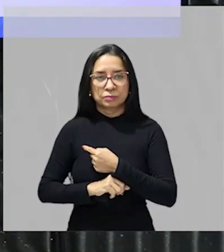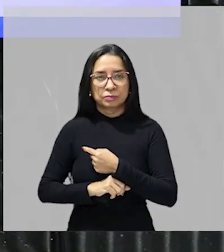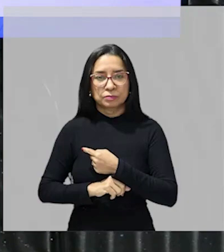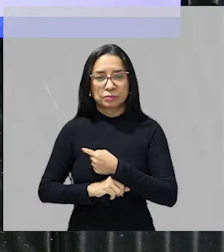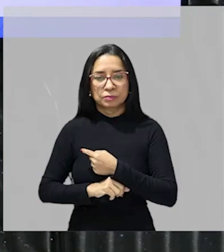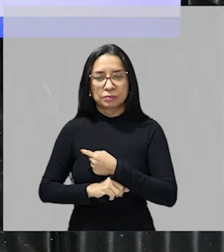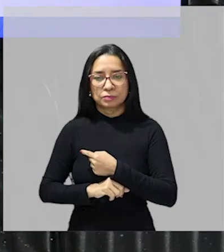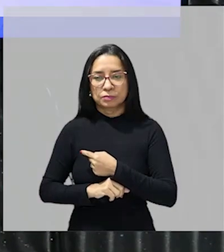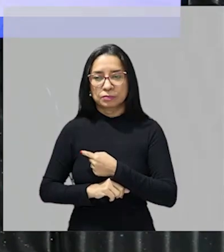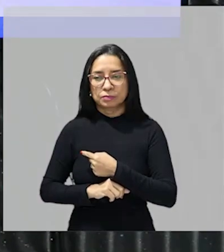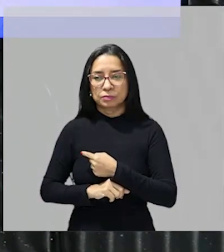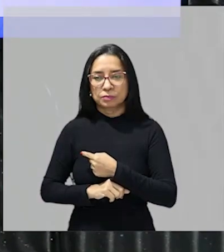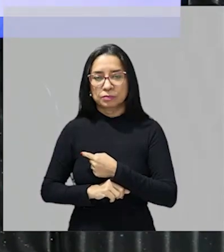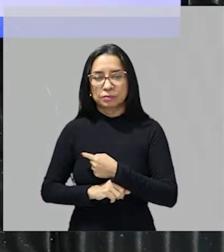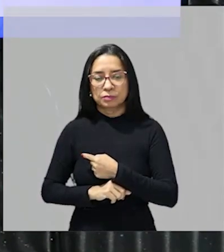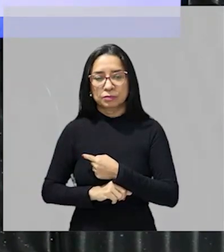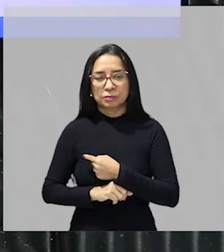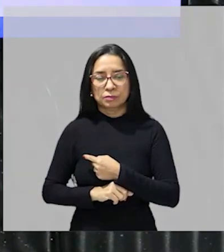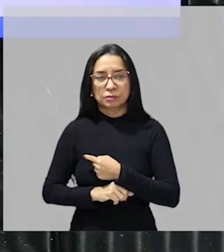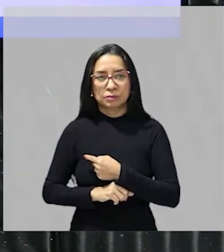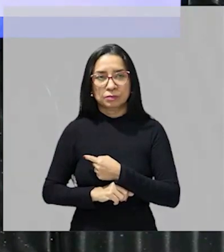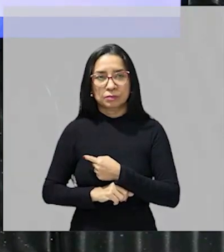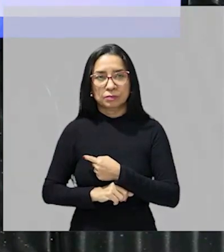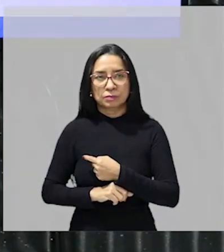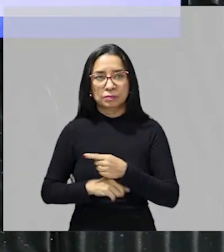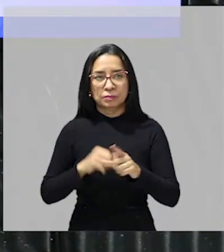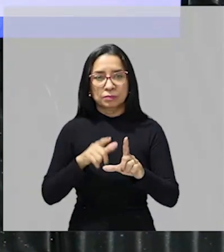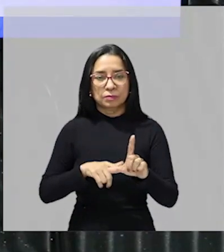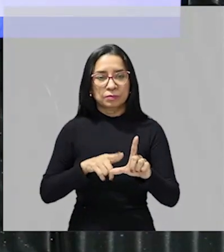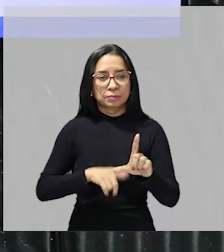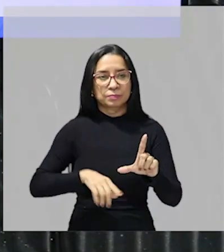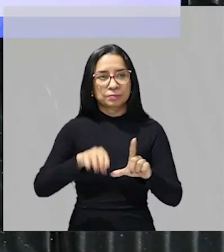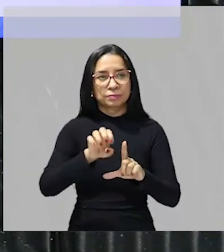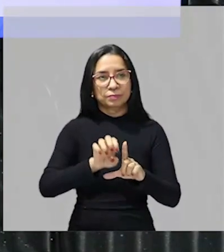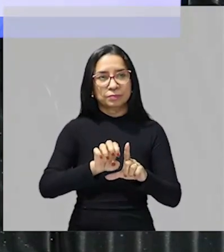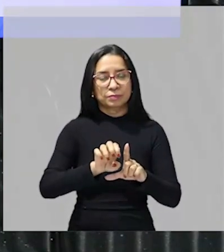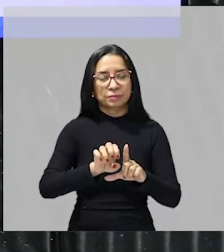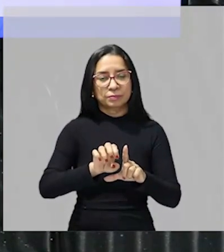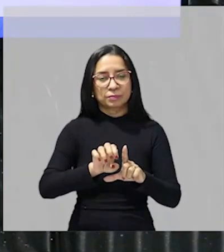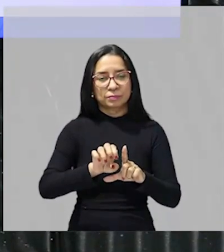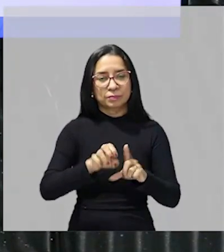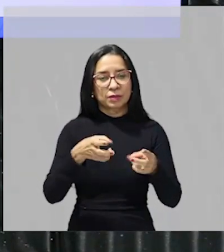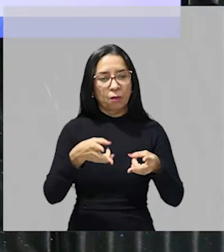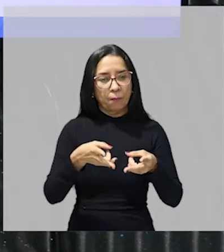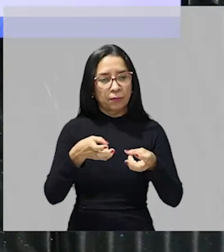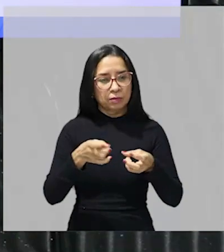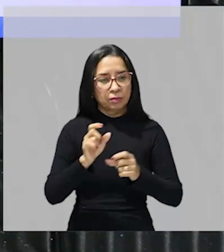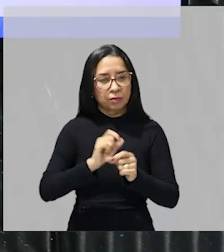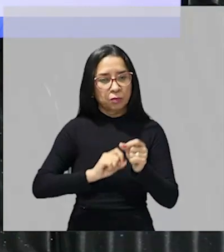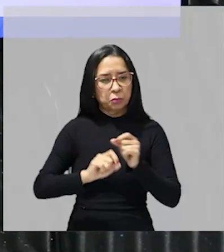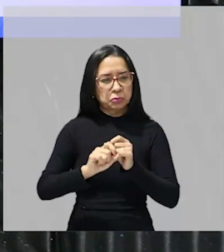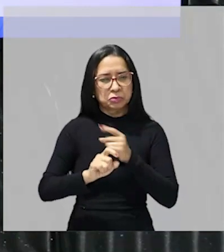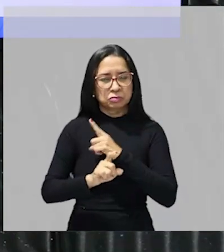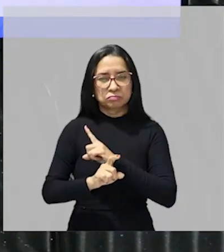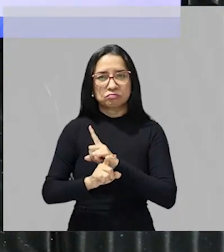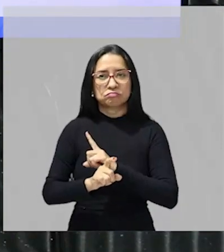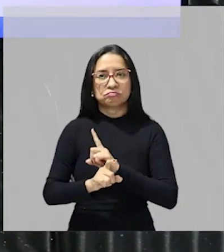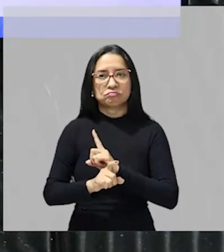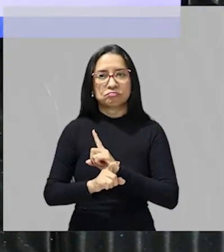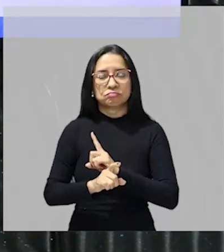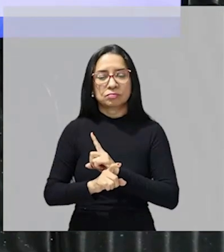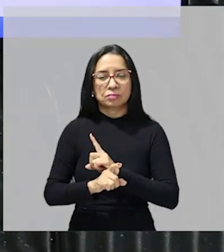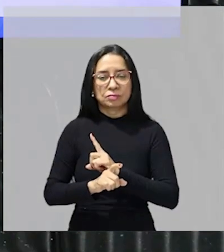elementos sombrios que se revelam nos sonhos de Santiago. Essa letra E aqui, ela não percebeu isso,